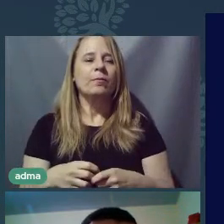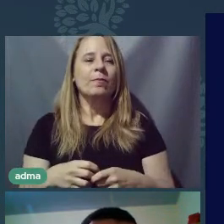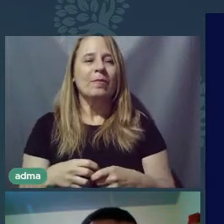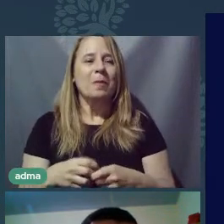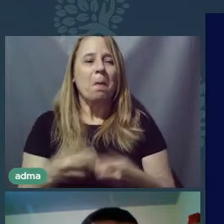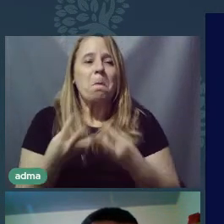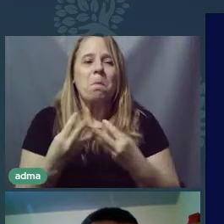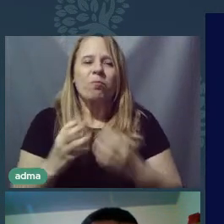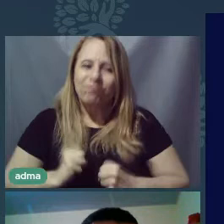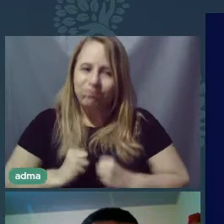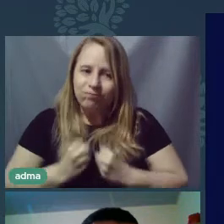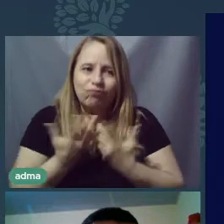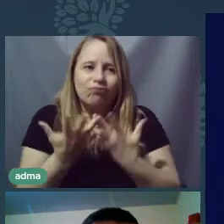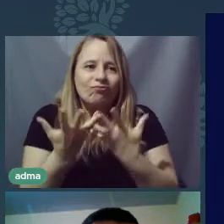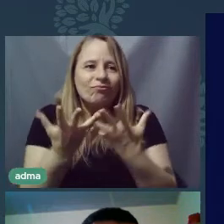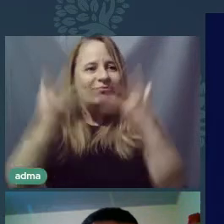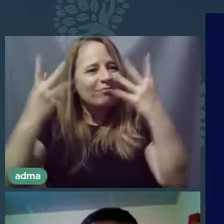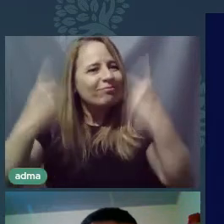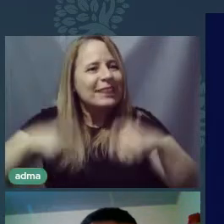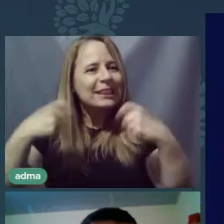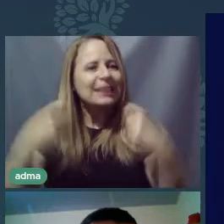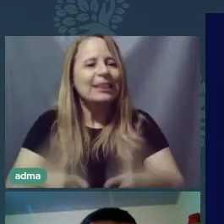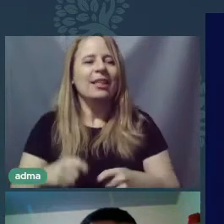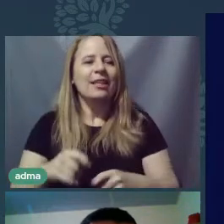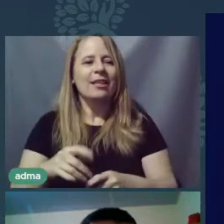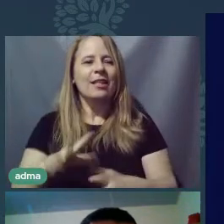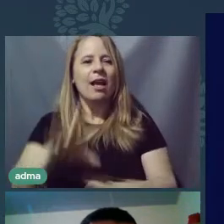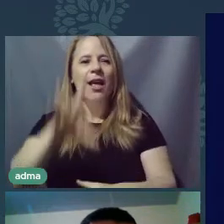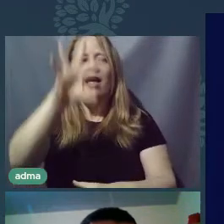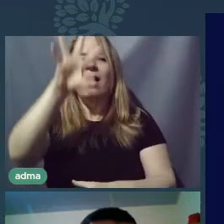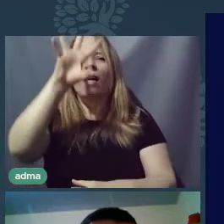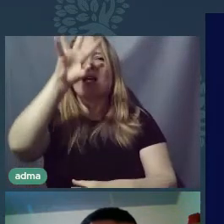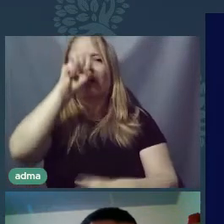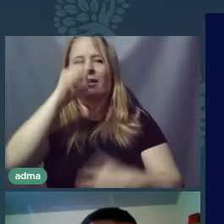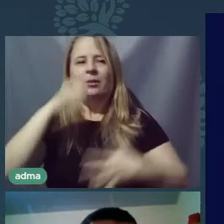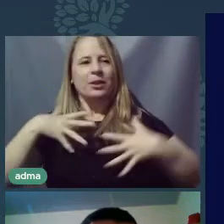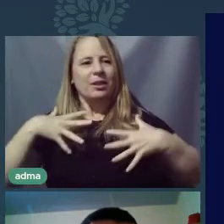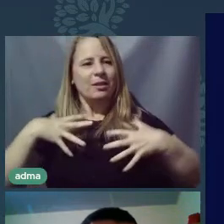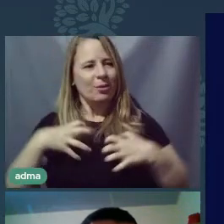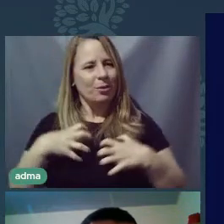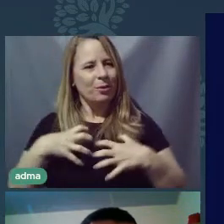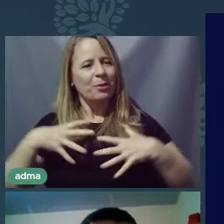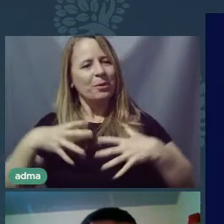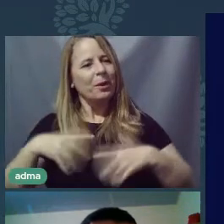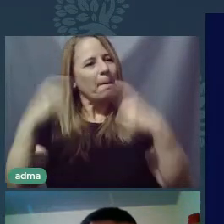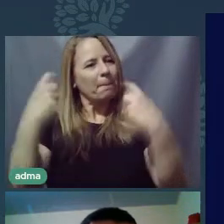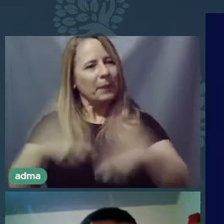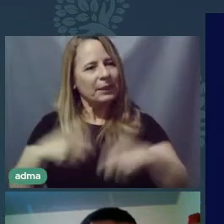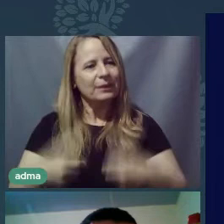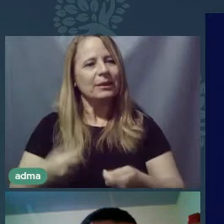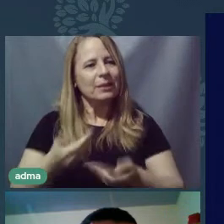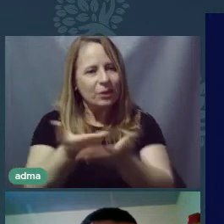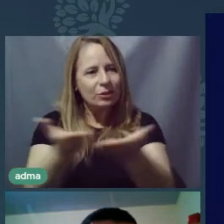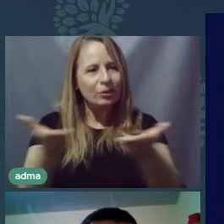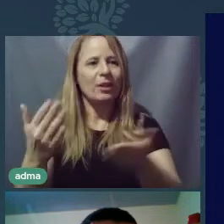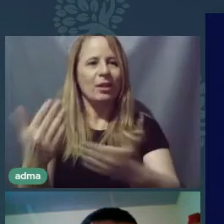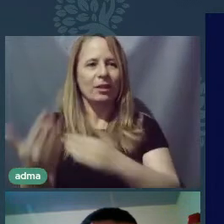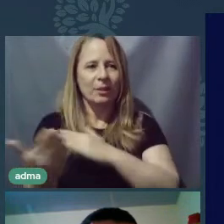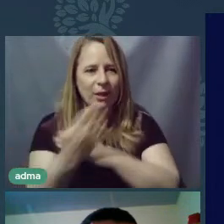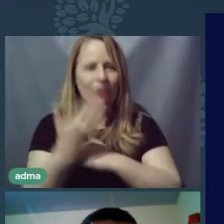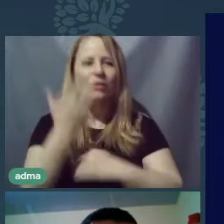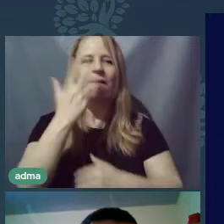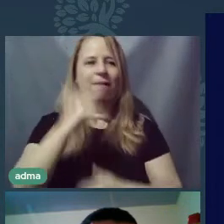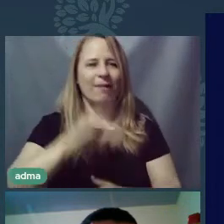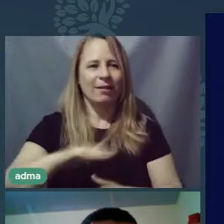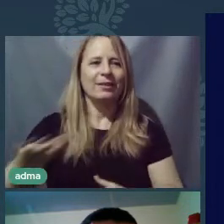visceralmente de vocês. A respiração, o pulmão precisa de vocês para nos ajudar a cuidar dessas